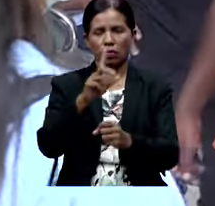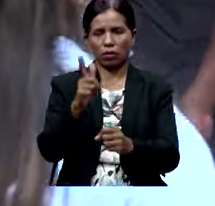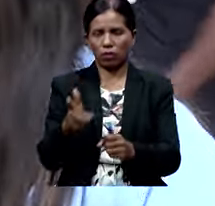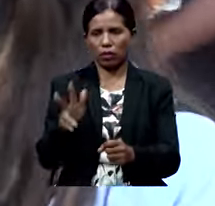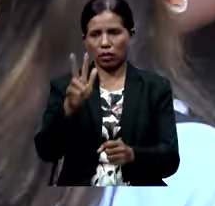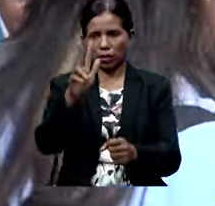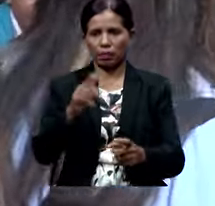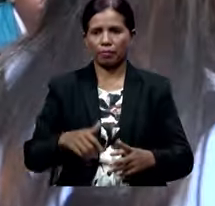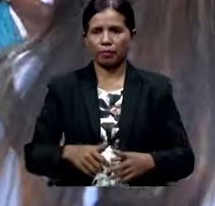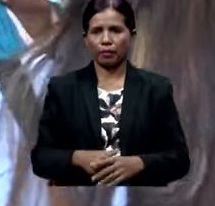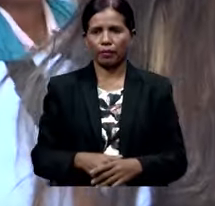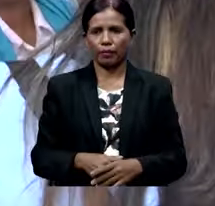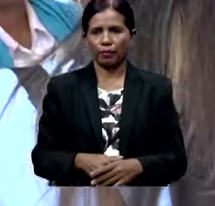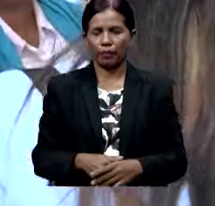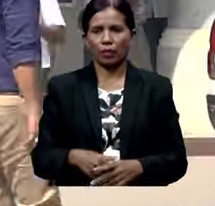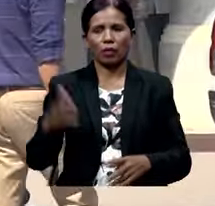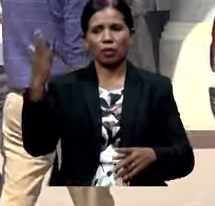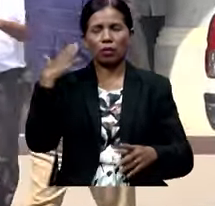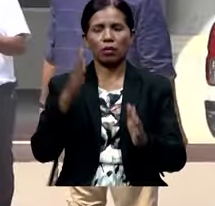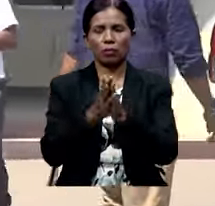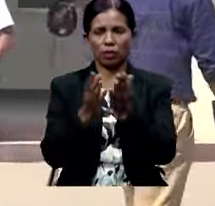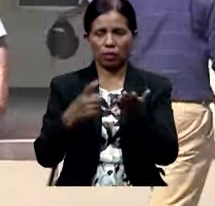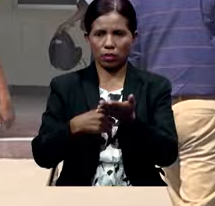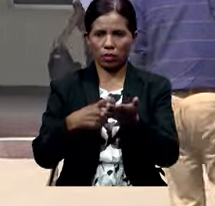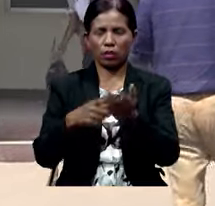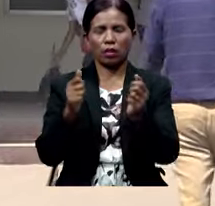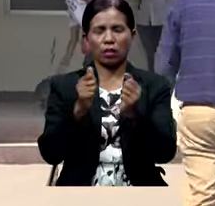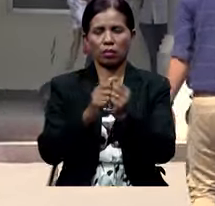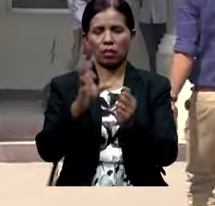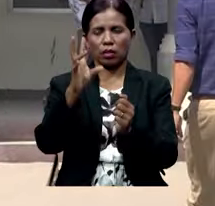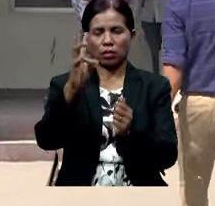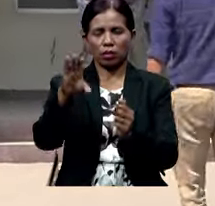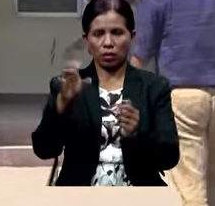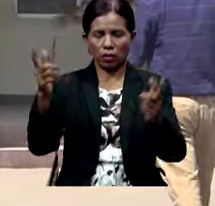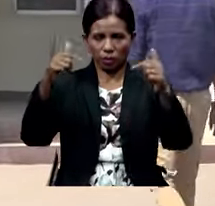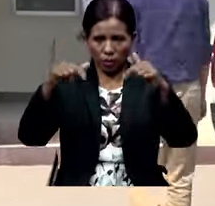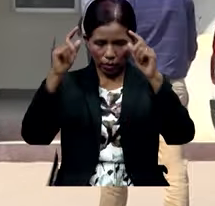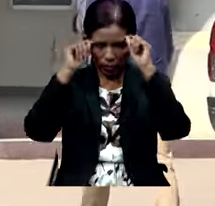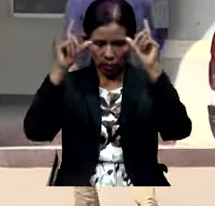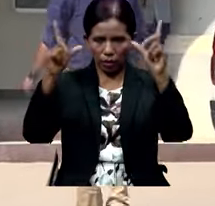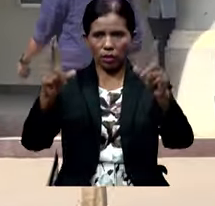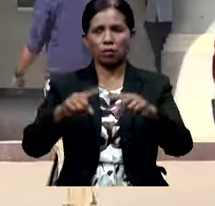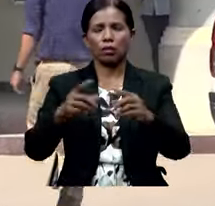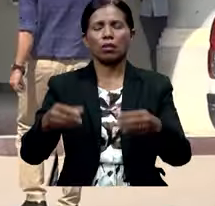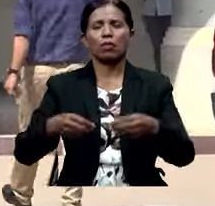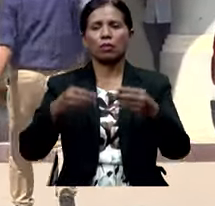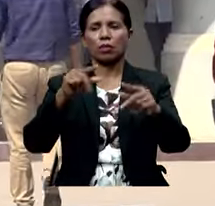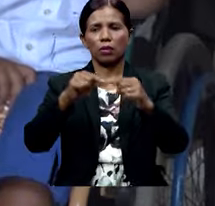tolo. Antes de cada neta passaporte a mutuk atus hitumak toulu que Timor-Leste, mas be oferece